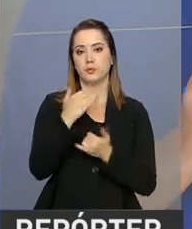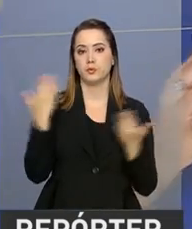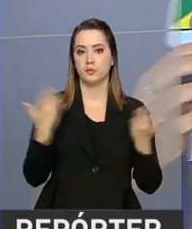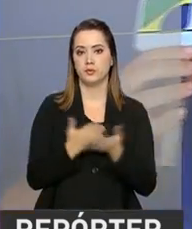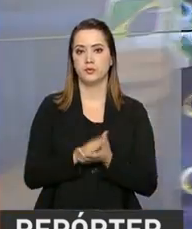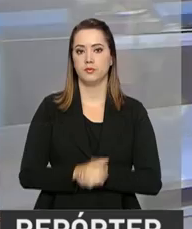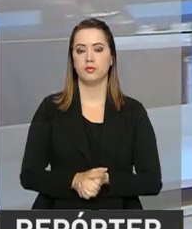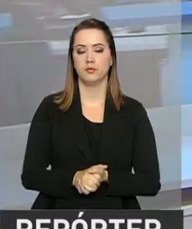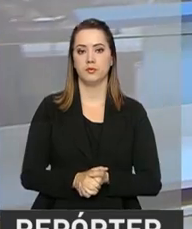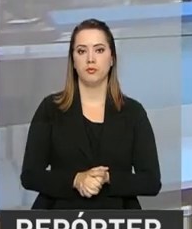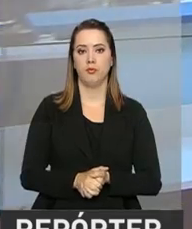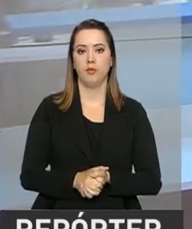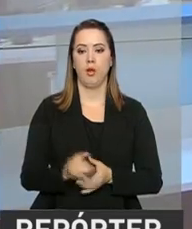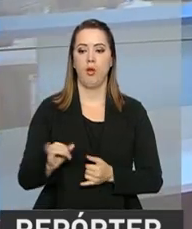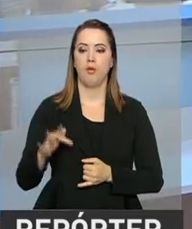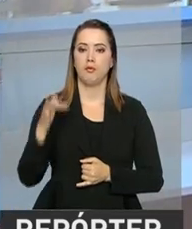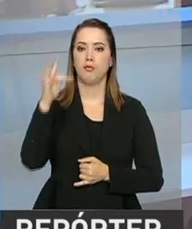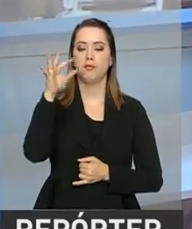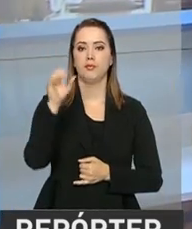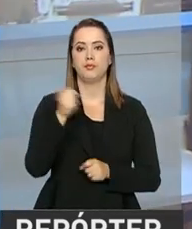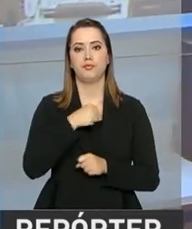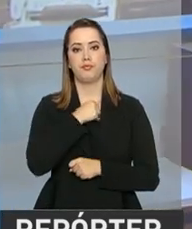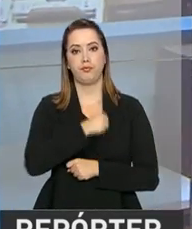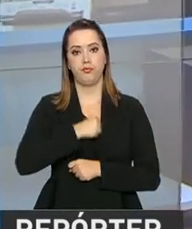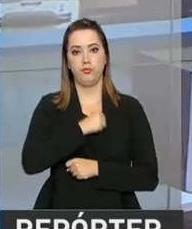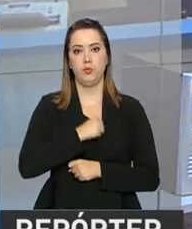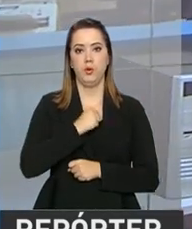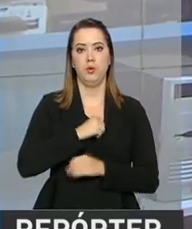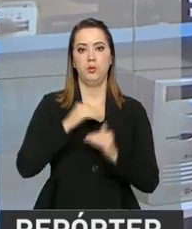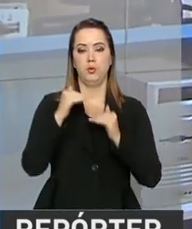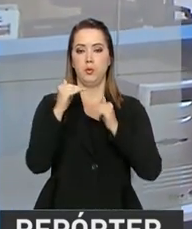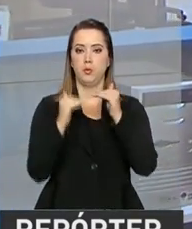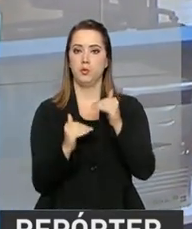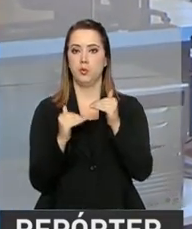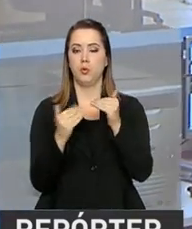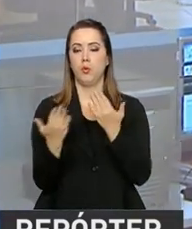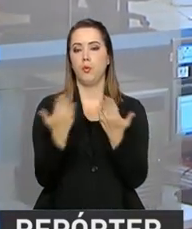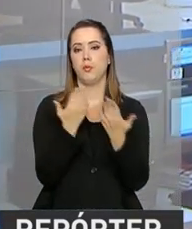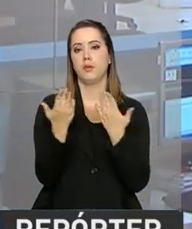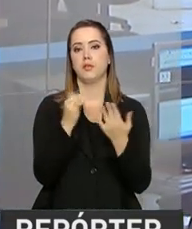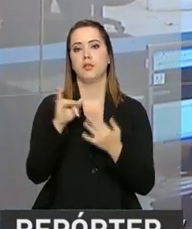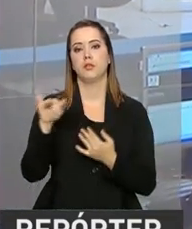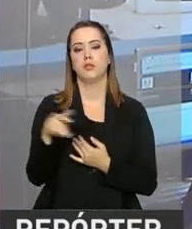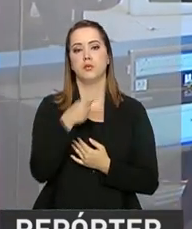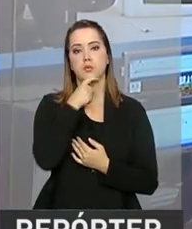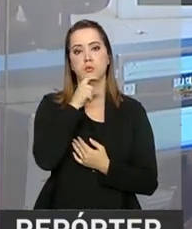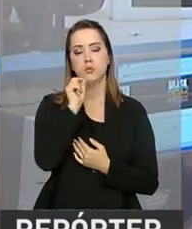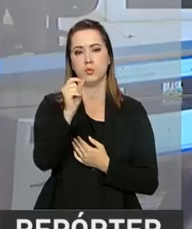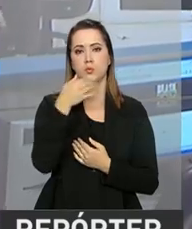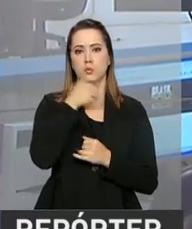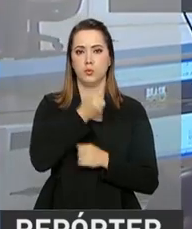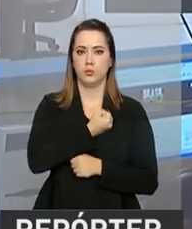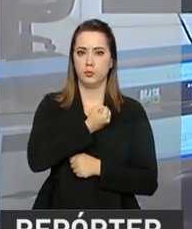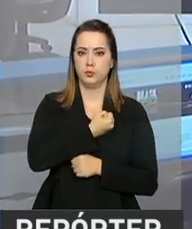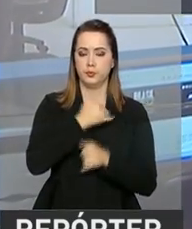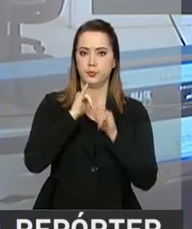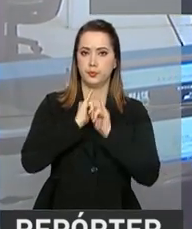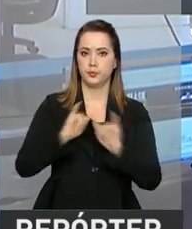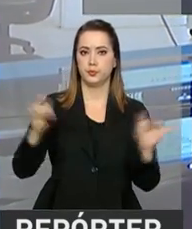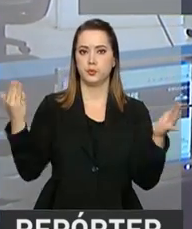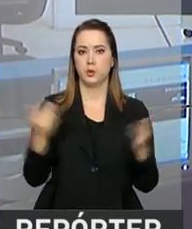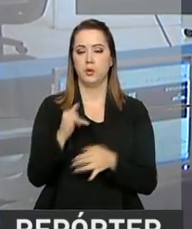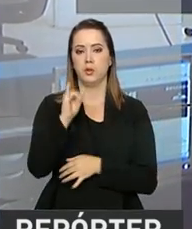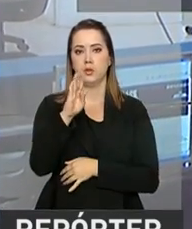vivo e a inflação do mês de agosto teve queda em relação a Júlio os números foram divulgados hoje pelo IBGE e nós vamos